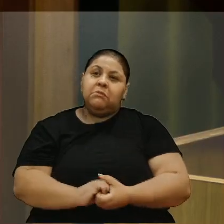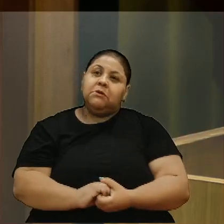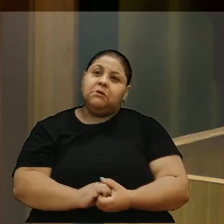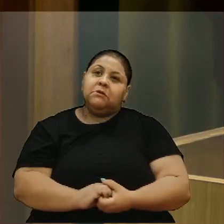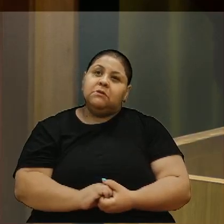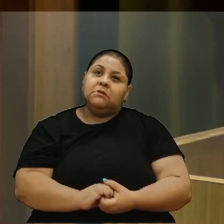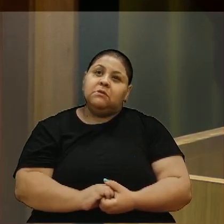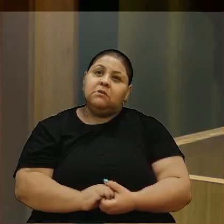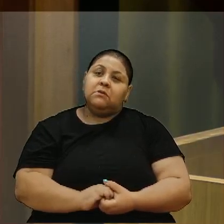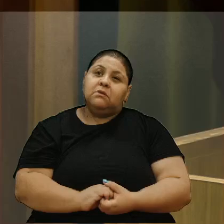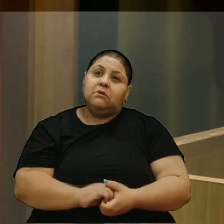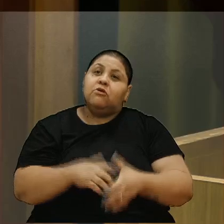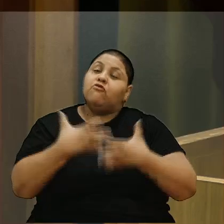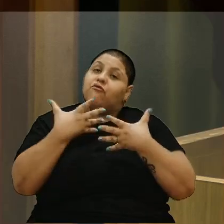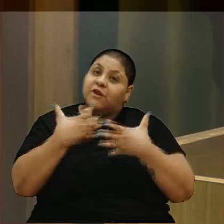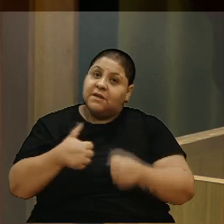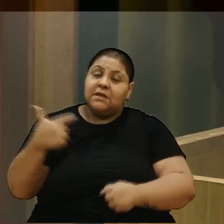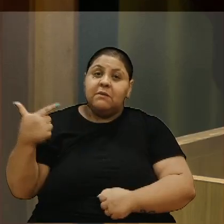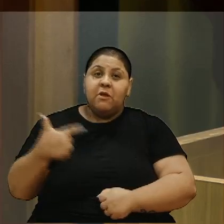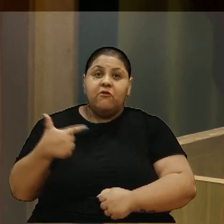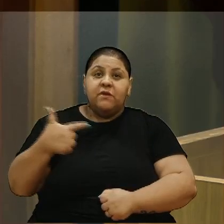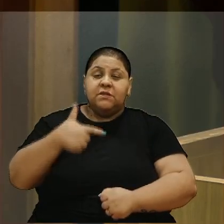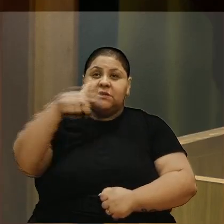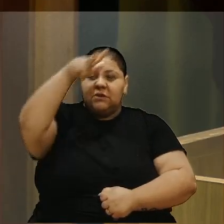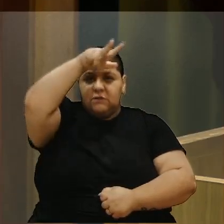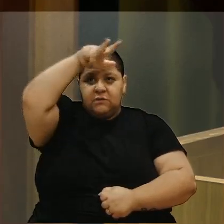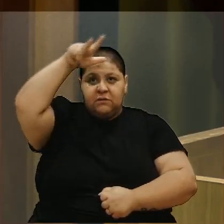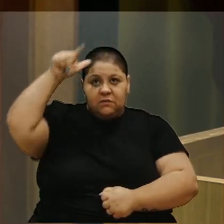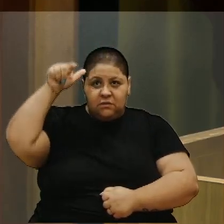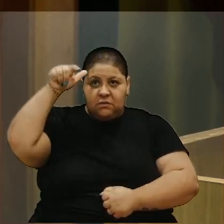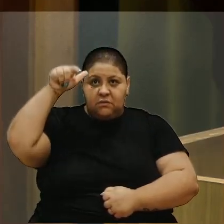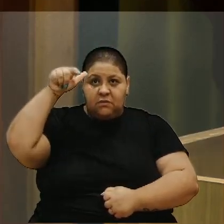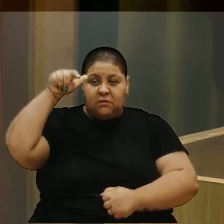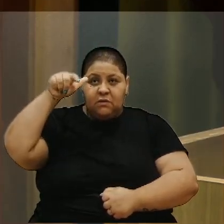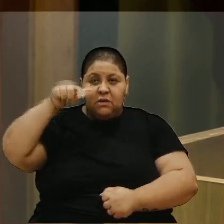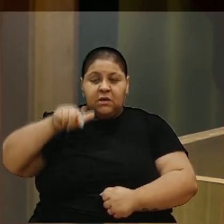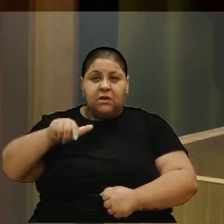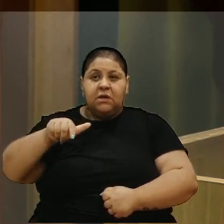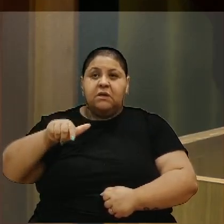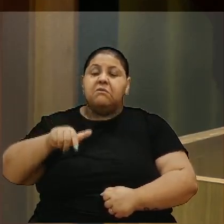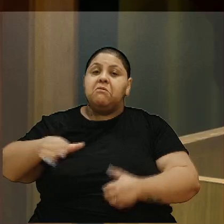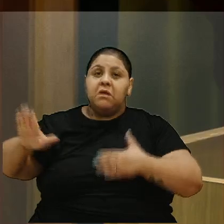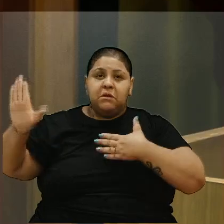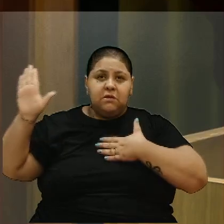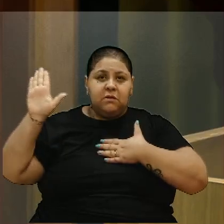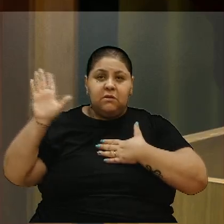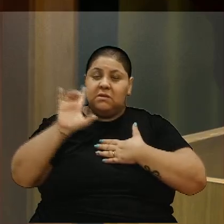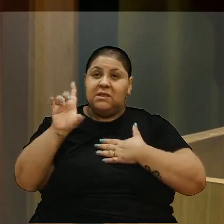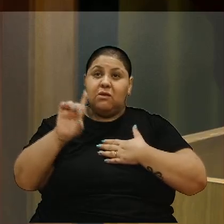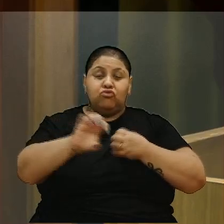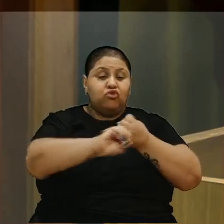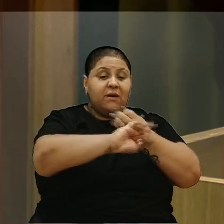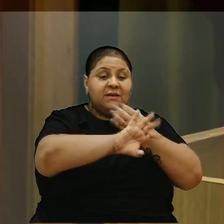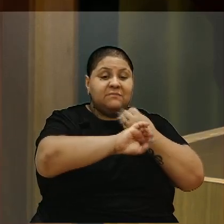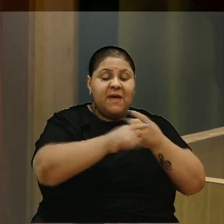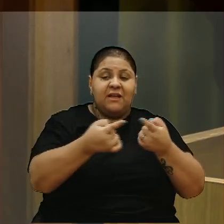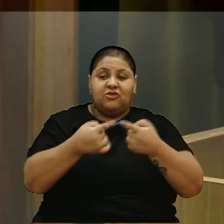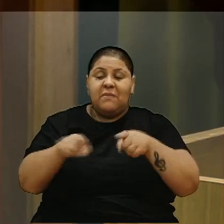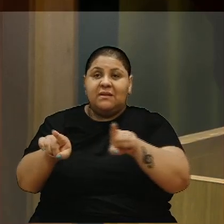E foi acatada pelo vice-prefeito, e ele se comprometeu não somente a SMED, como a Guarda